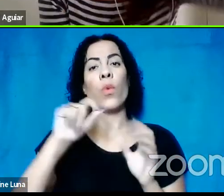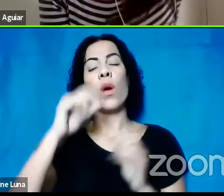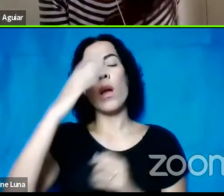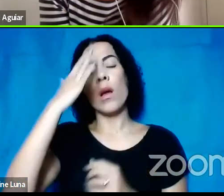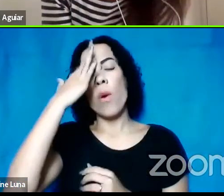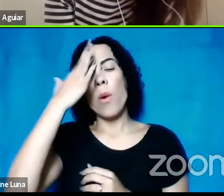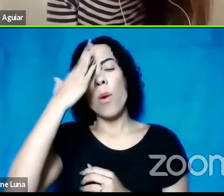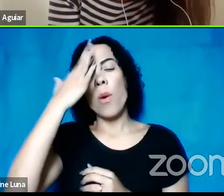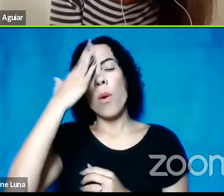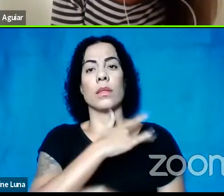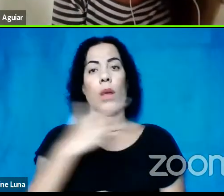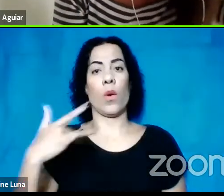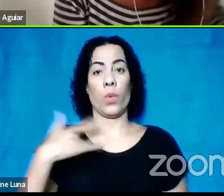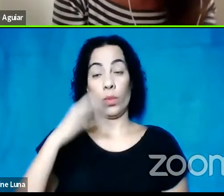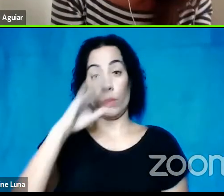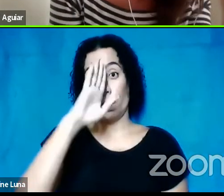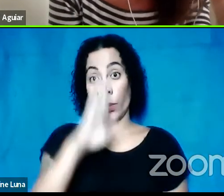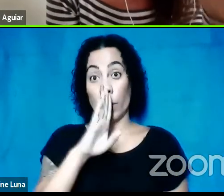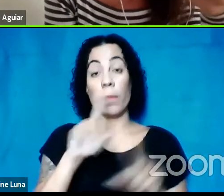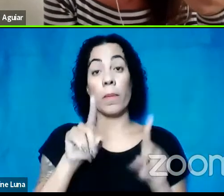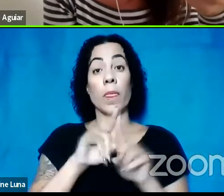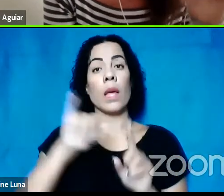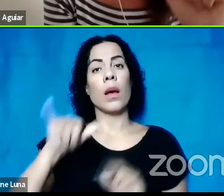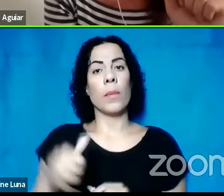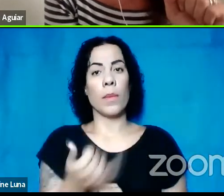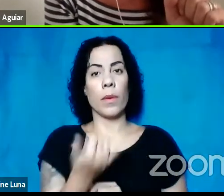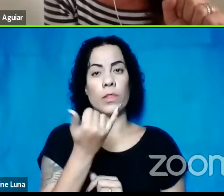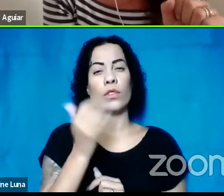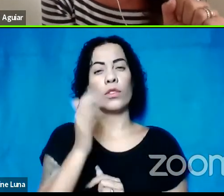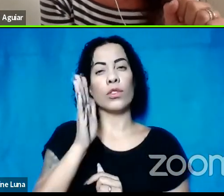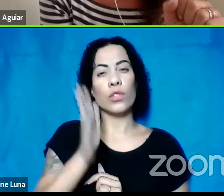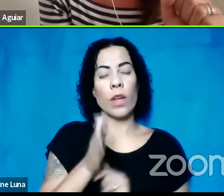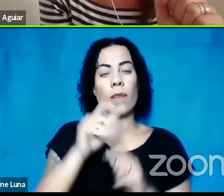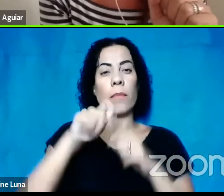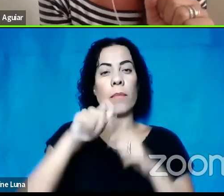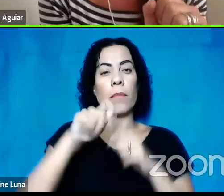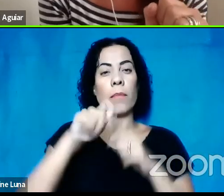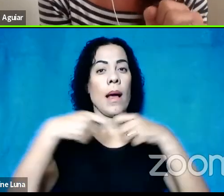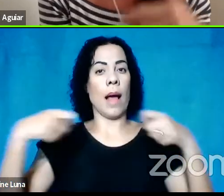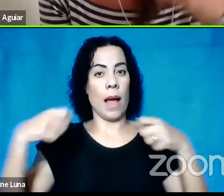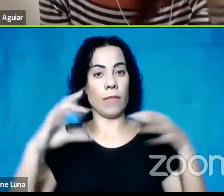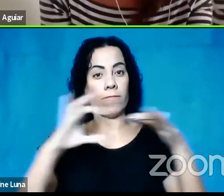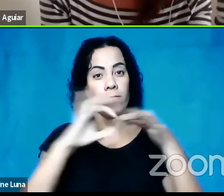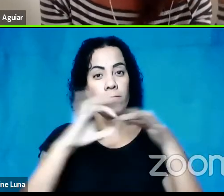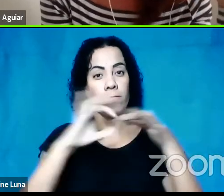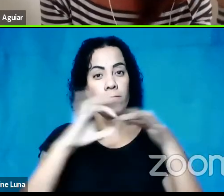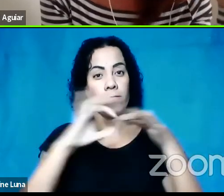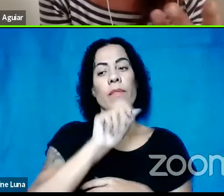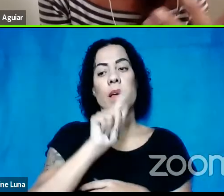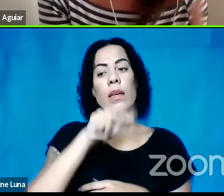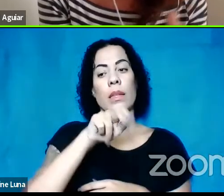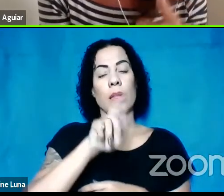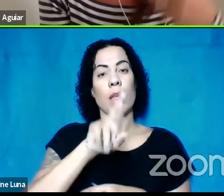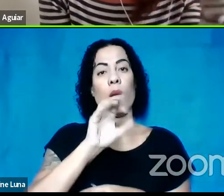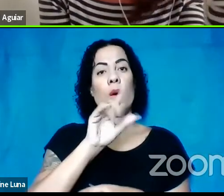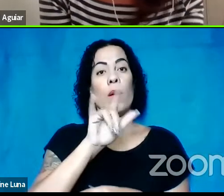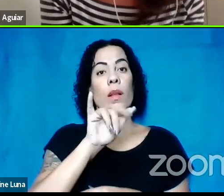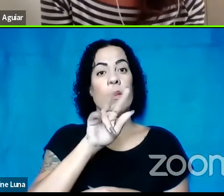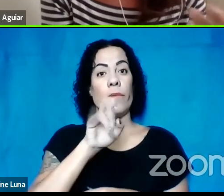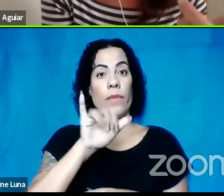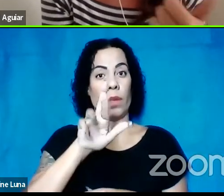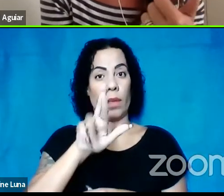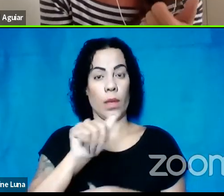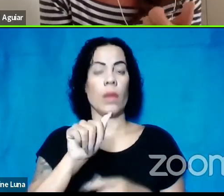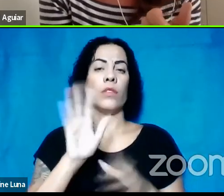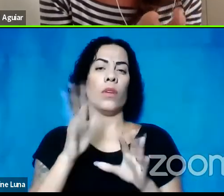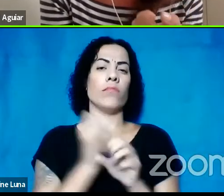pública? Queria aproveitar para já fazer uma amarração aqui com Wagner Oliveira, nosso colega da Vídeo Saúde, durante muitos